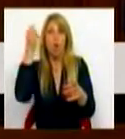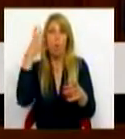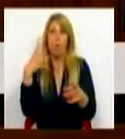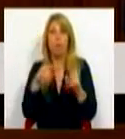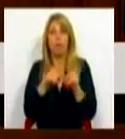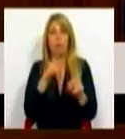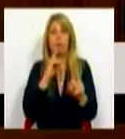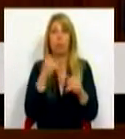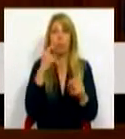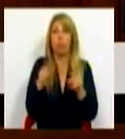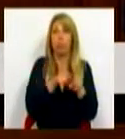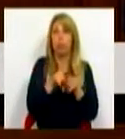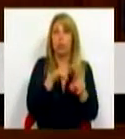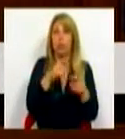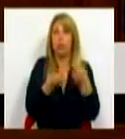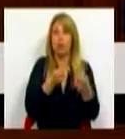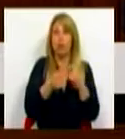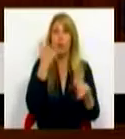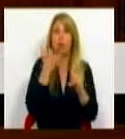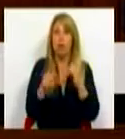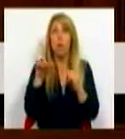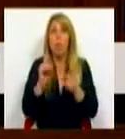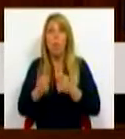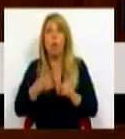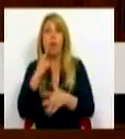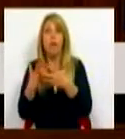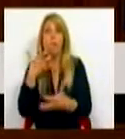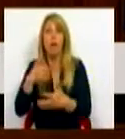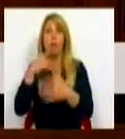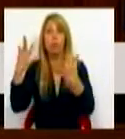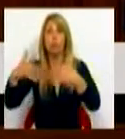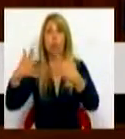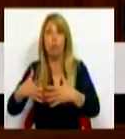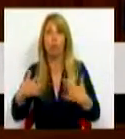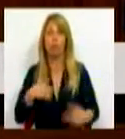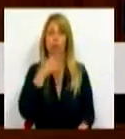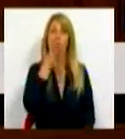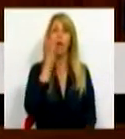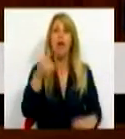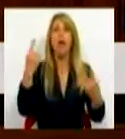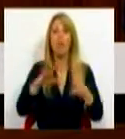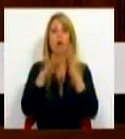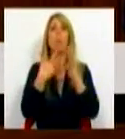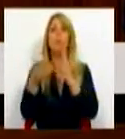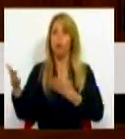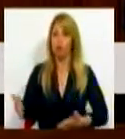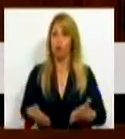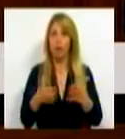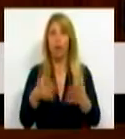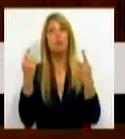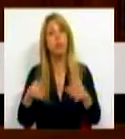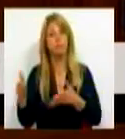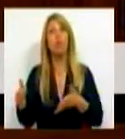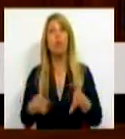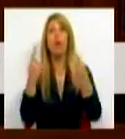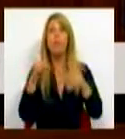contas. Portanto, como eu já referi, existia um plano estratégico e existiam orientações estratégicas e existia